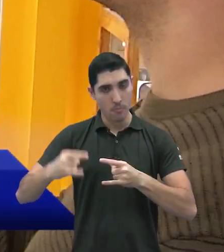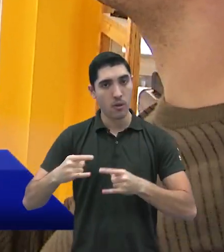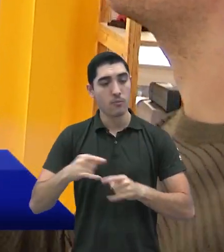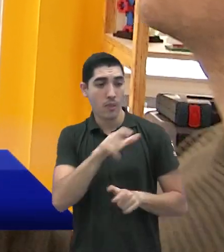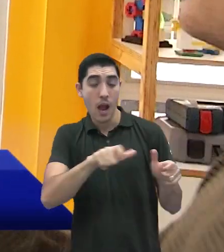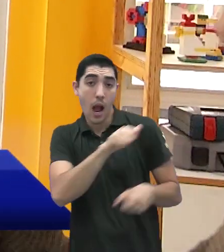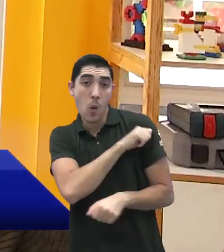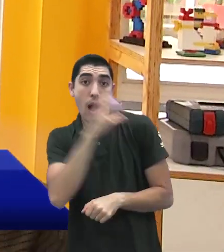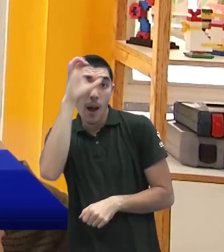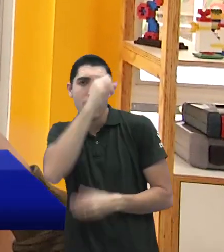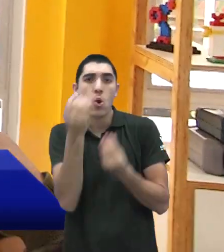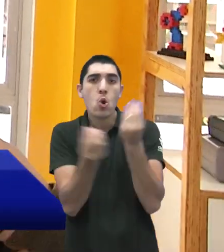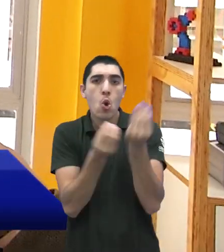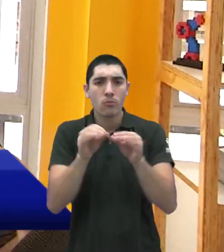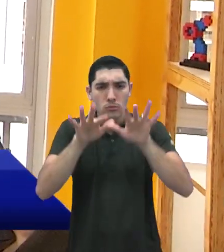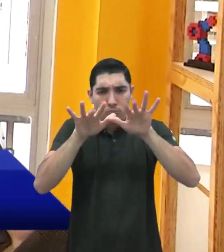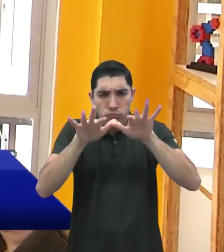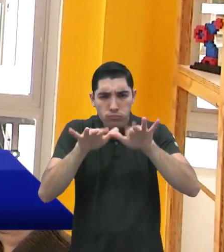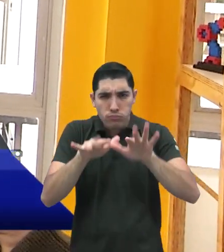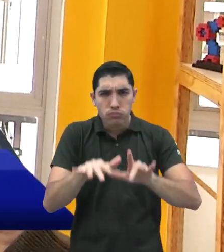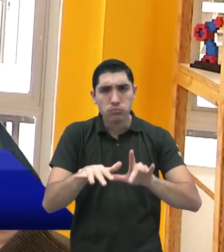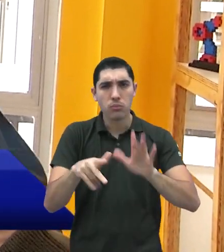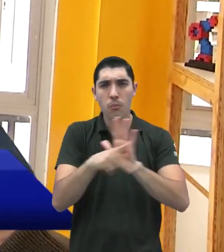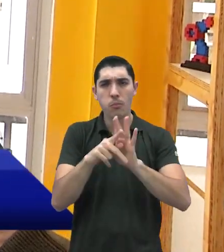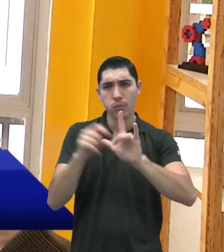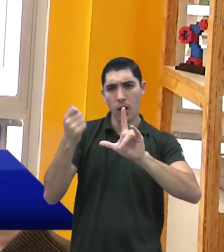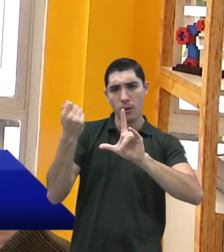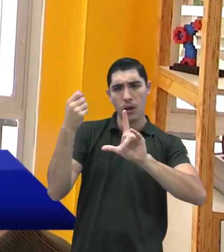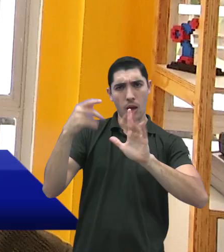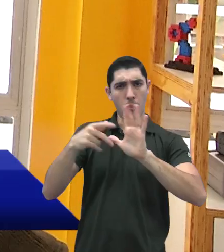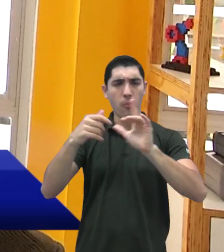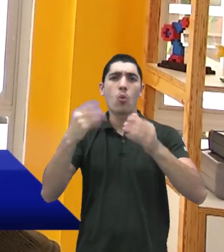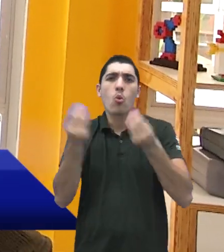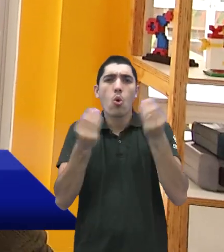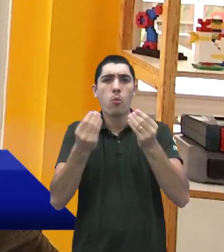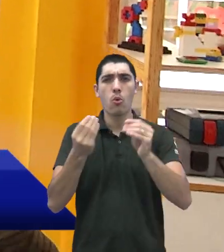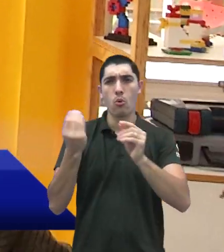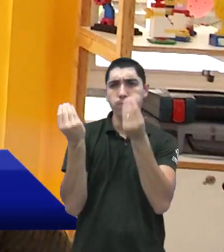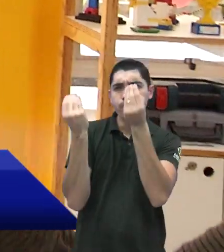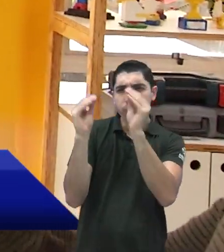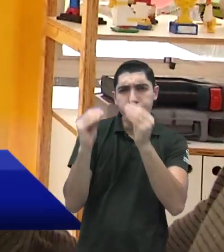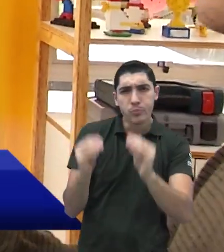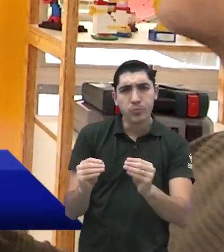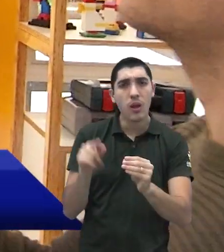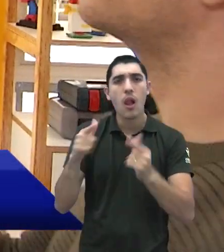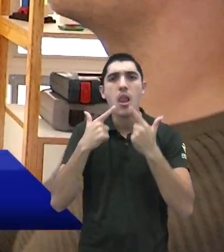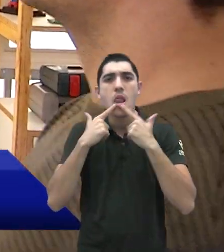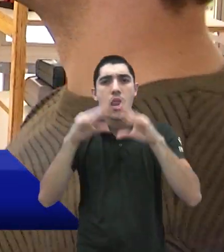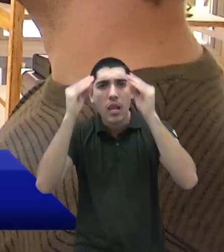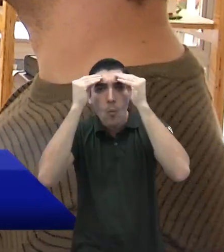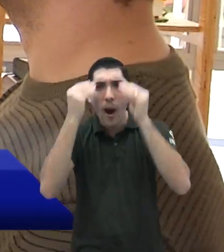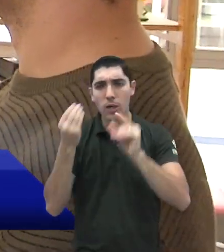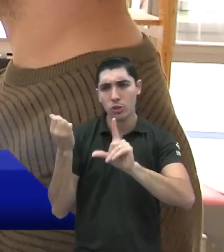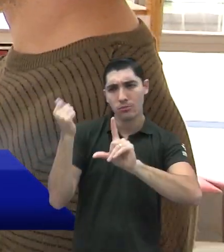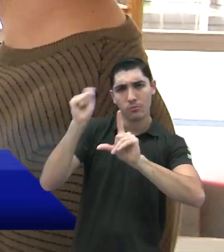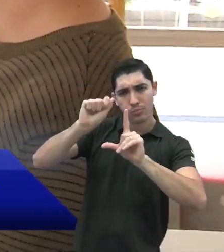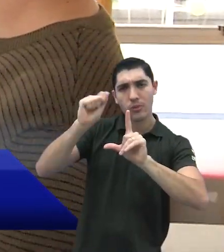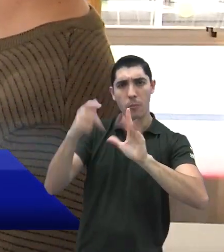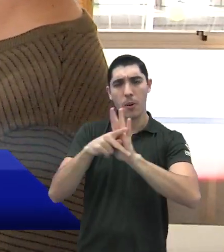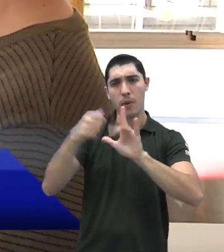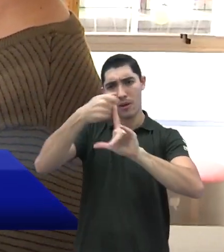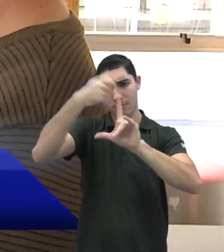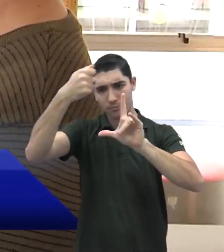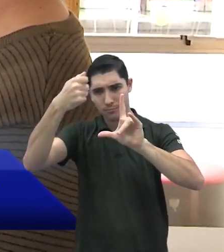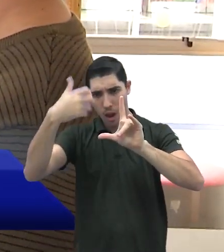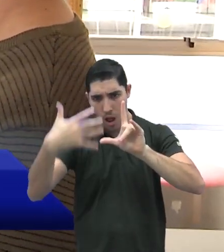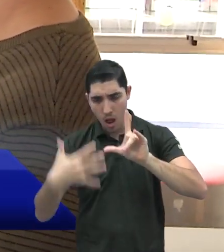aprendem o básico da programação, né? Então, de uma forma geral, independente de qual linguagem de programação que eles vão trabalhar no futuro,